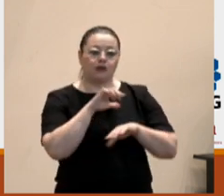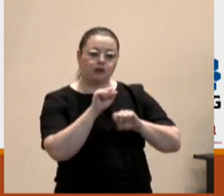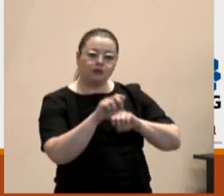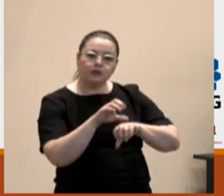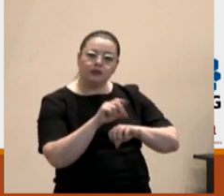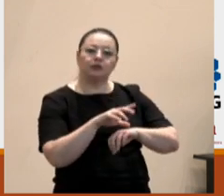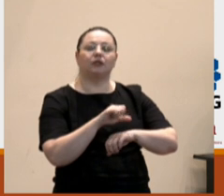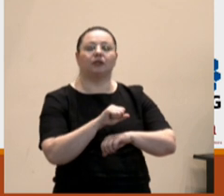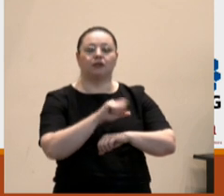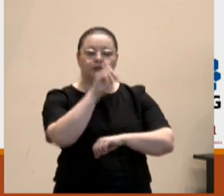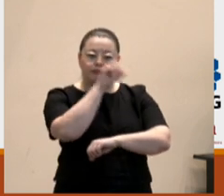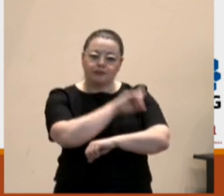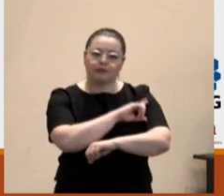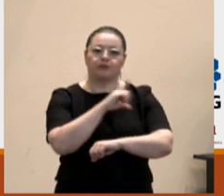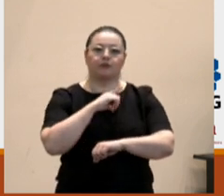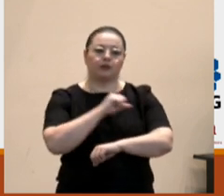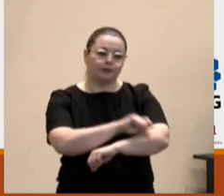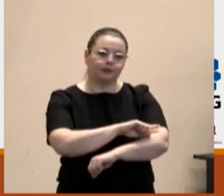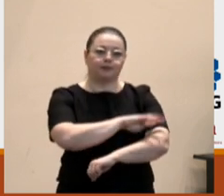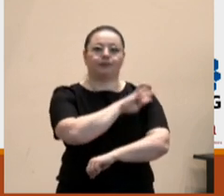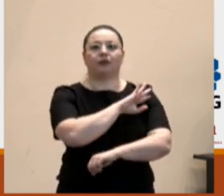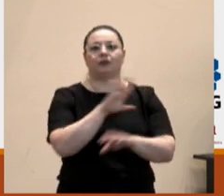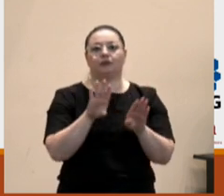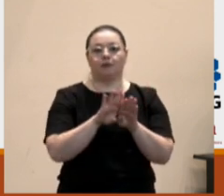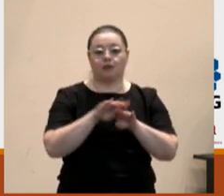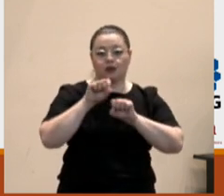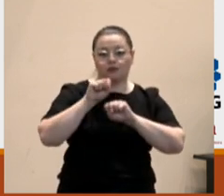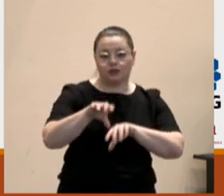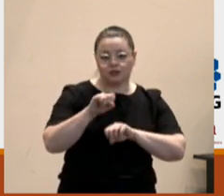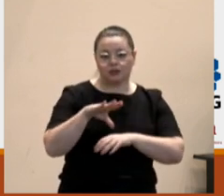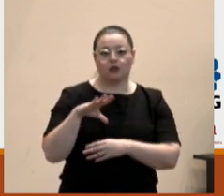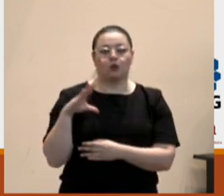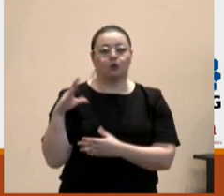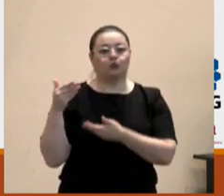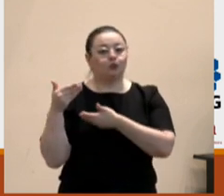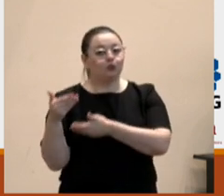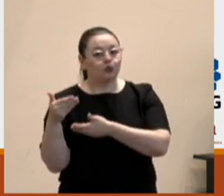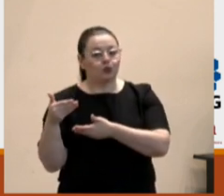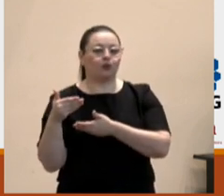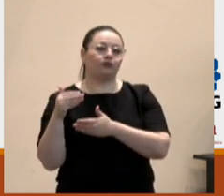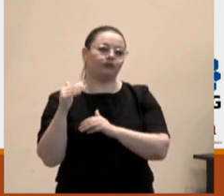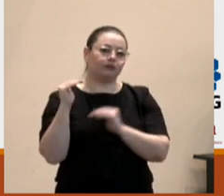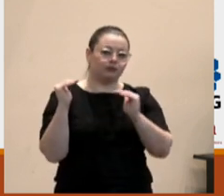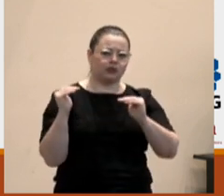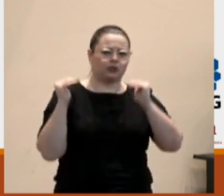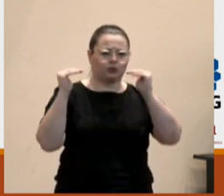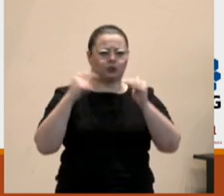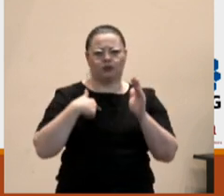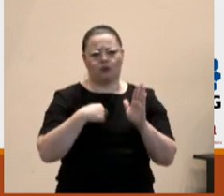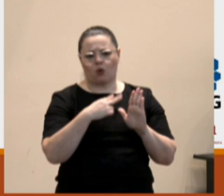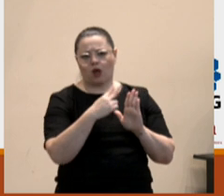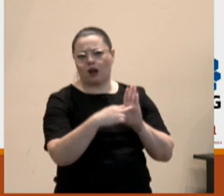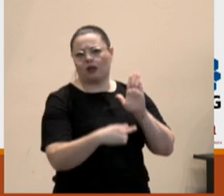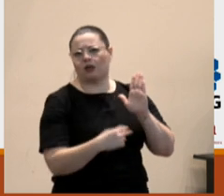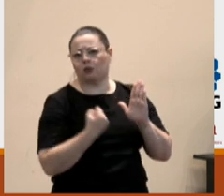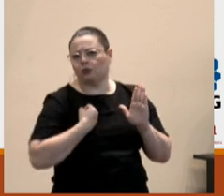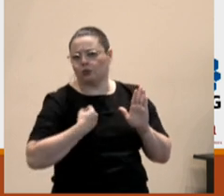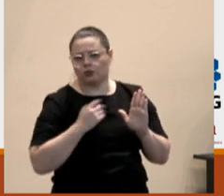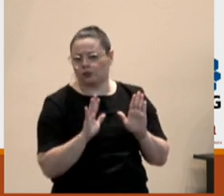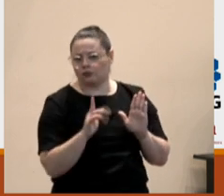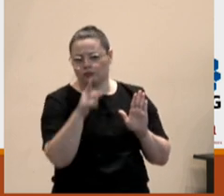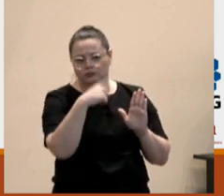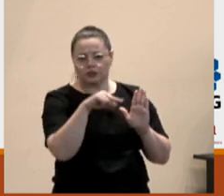final, ensino médio e educação de jovens e adultos. Eu não vou ficar lendo os números, tá? Só vocês passam os olhos.